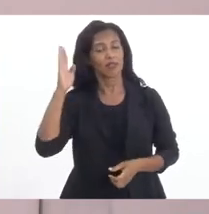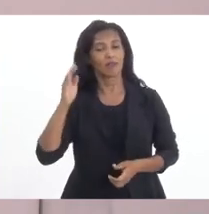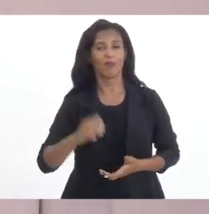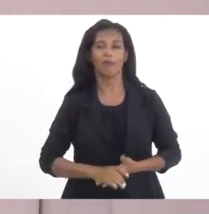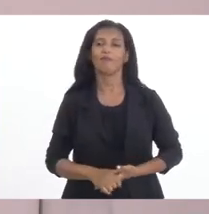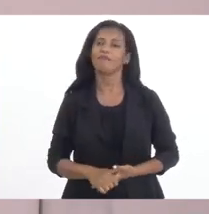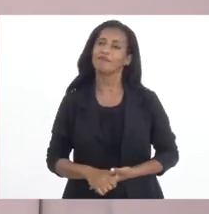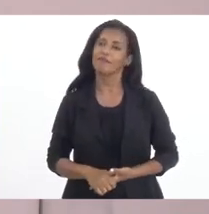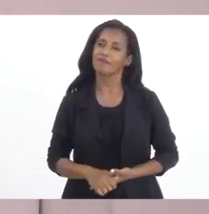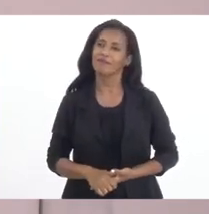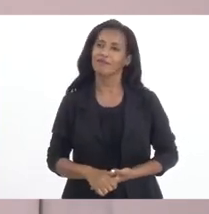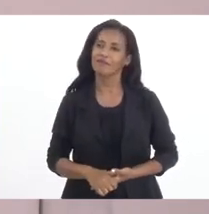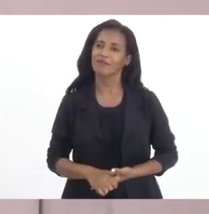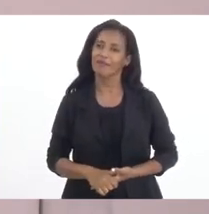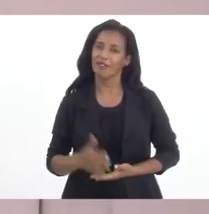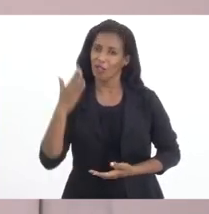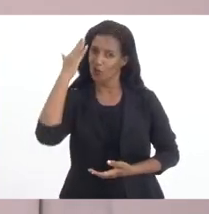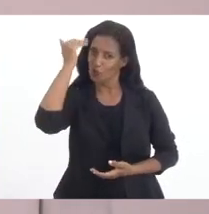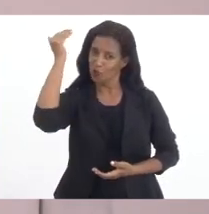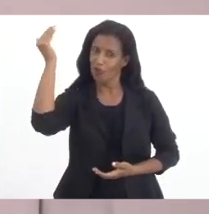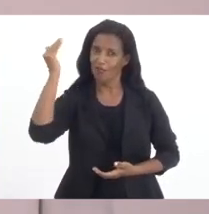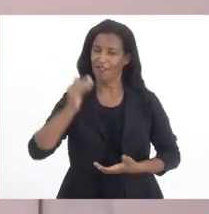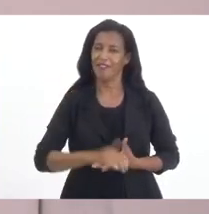luta. Então, eu sou fã da UERJ.